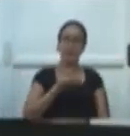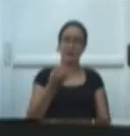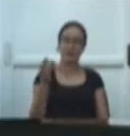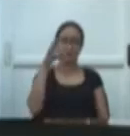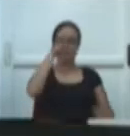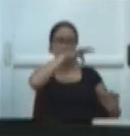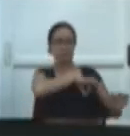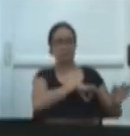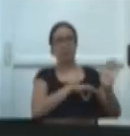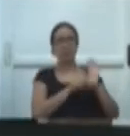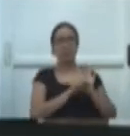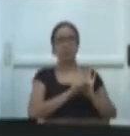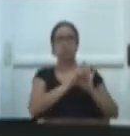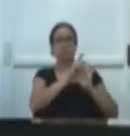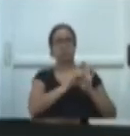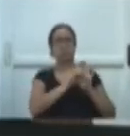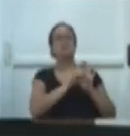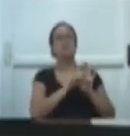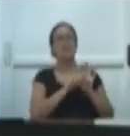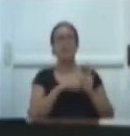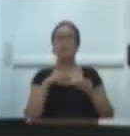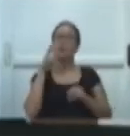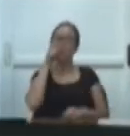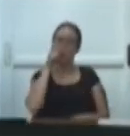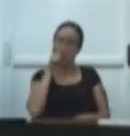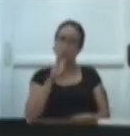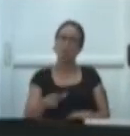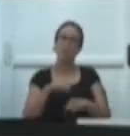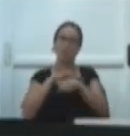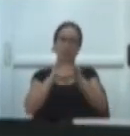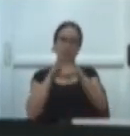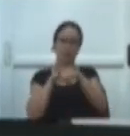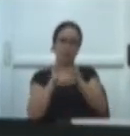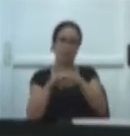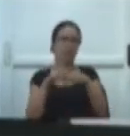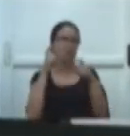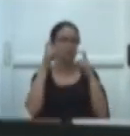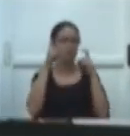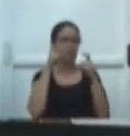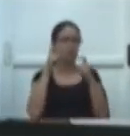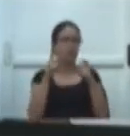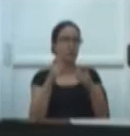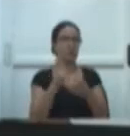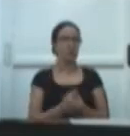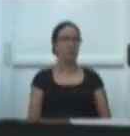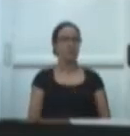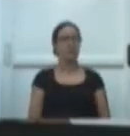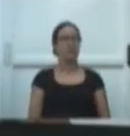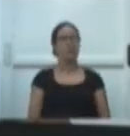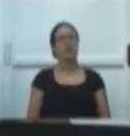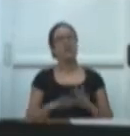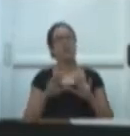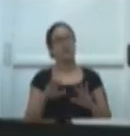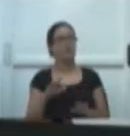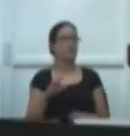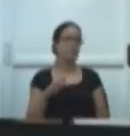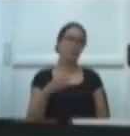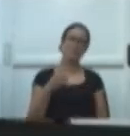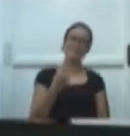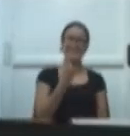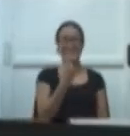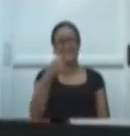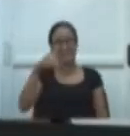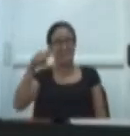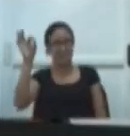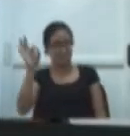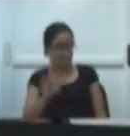trabalhadores. A gente conseguiu o diálogo e se não deu para chegar nos 17, nós conseguimos chegar nos 400 de vale alimentação. E